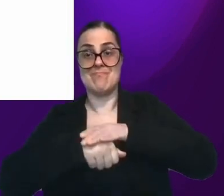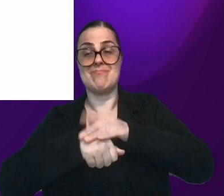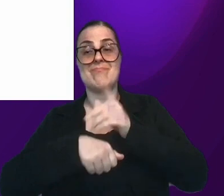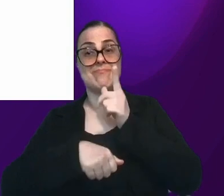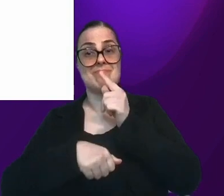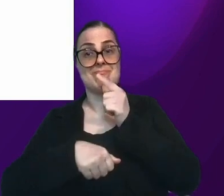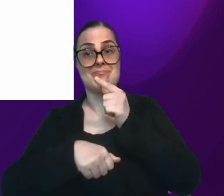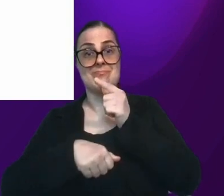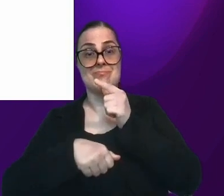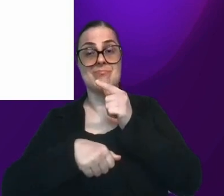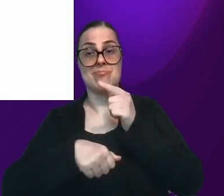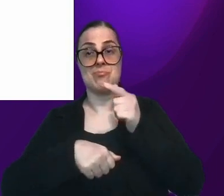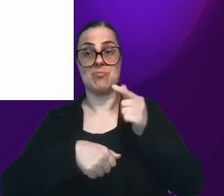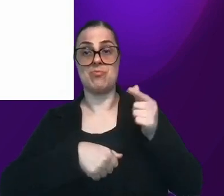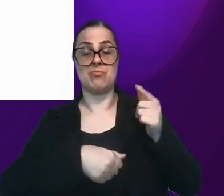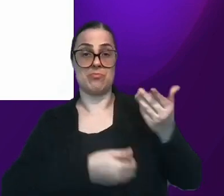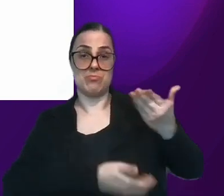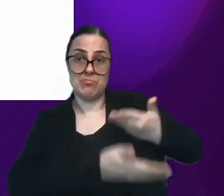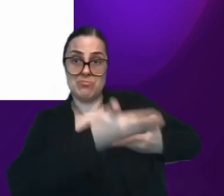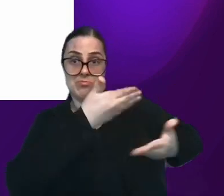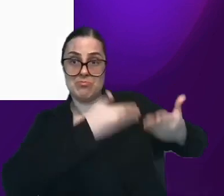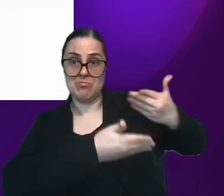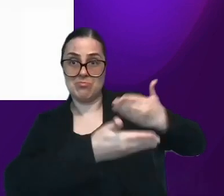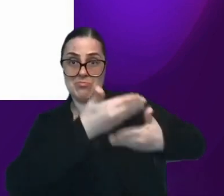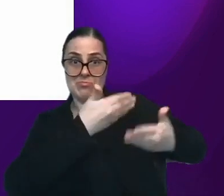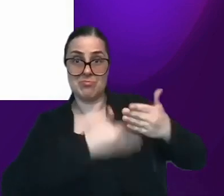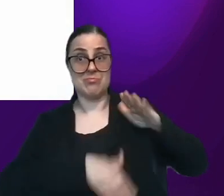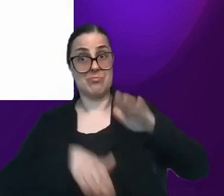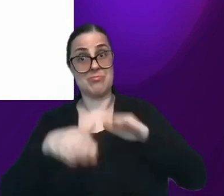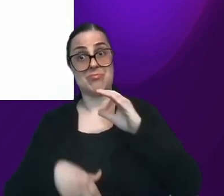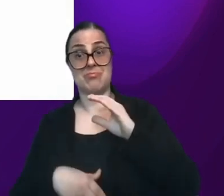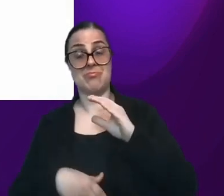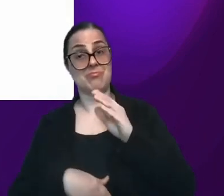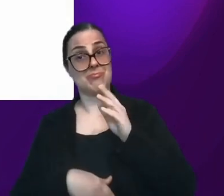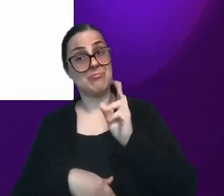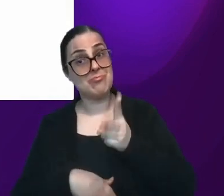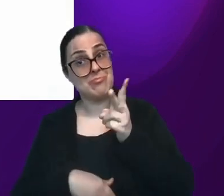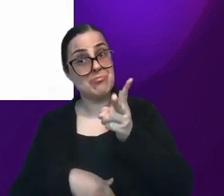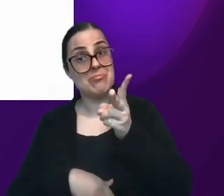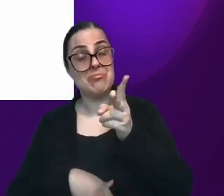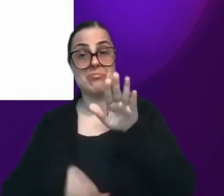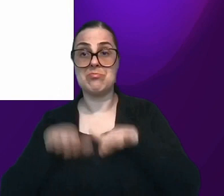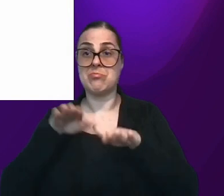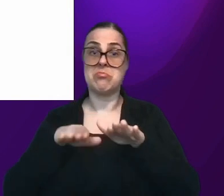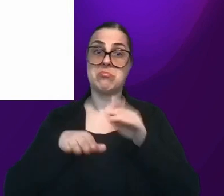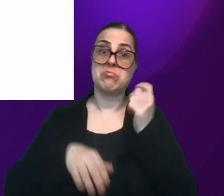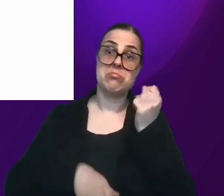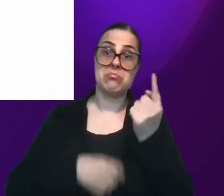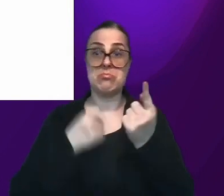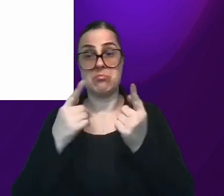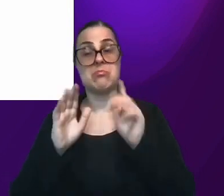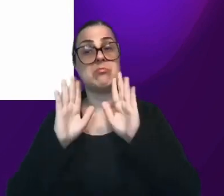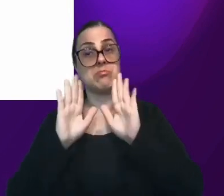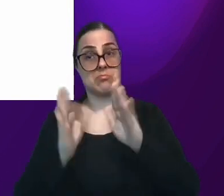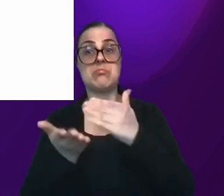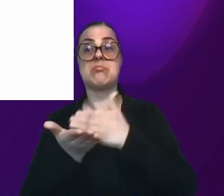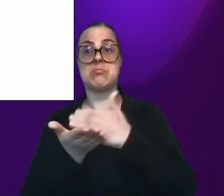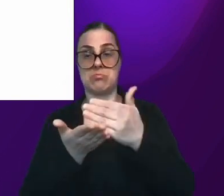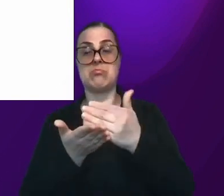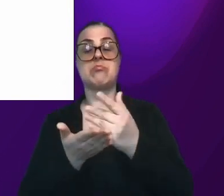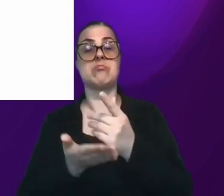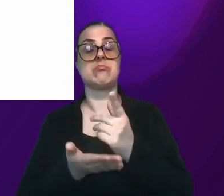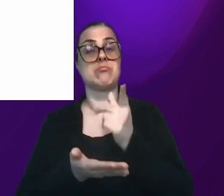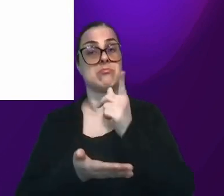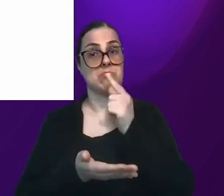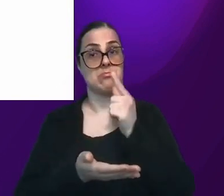urgência, urgências mais frequentes e menos frequentes, mas, mais comumente, a gente inicia a diálise em função da